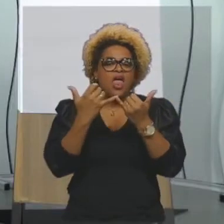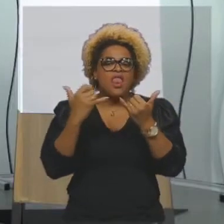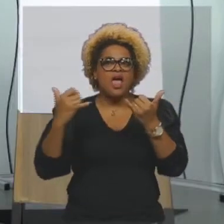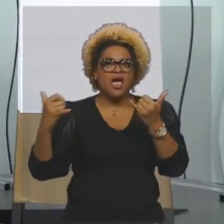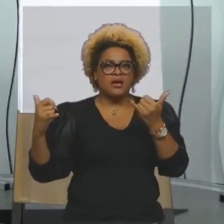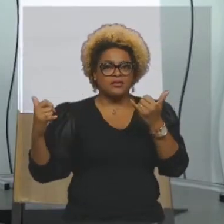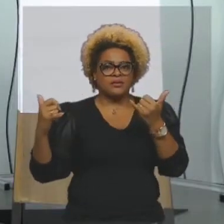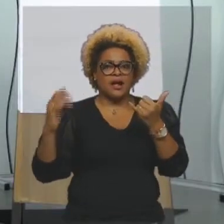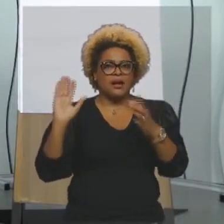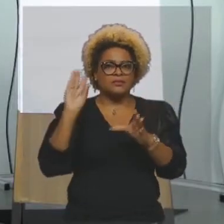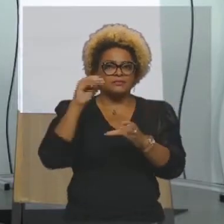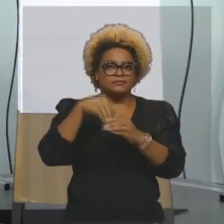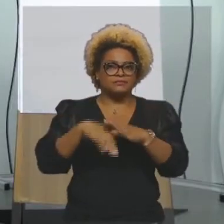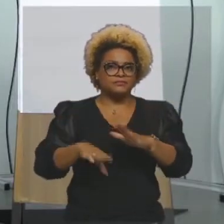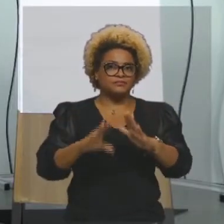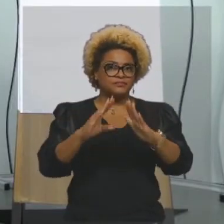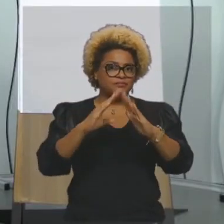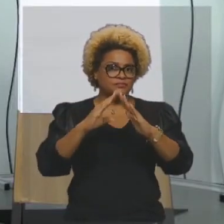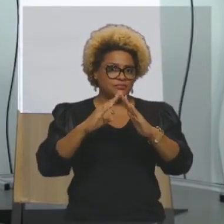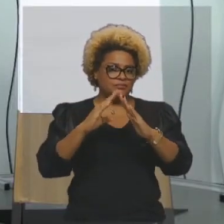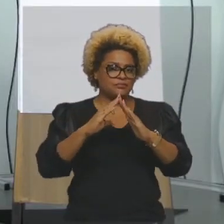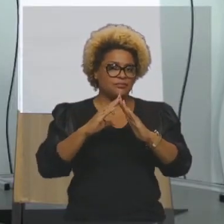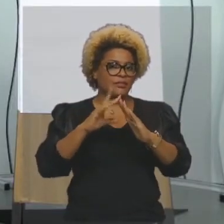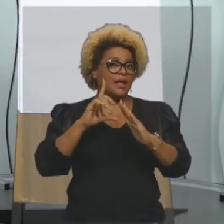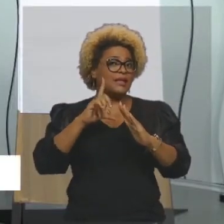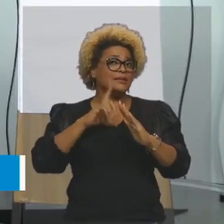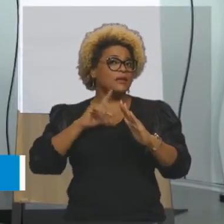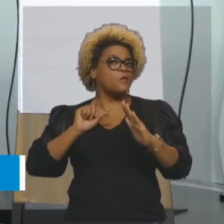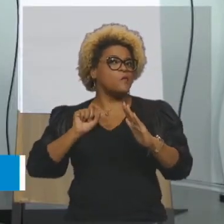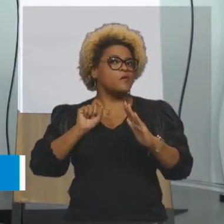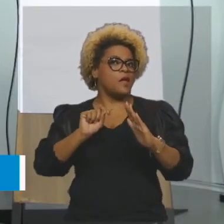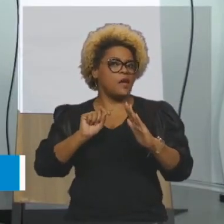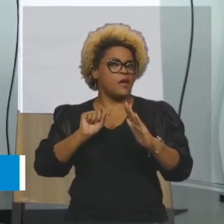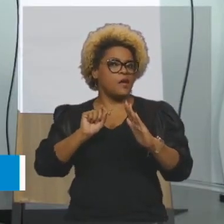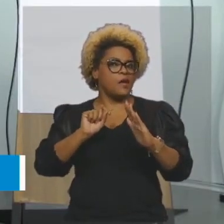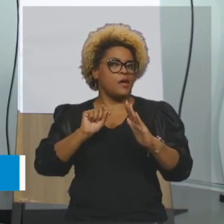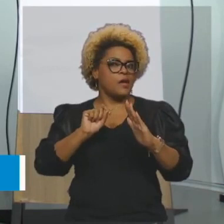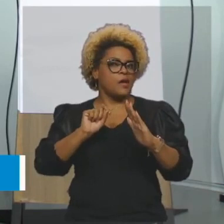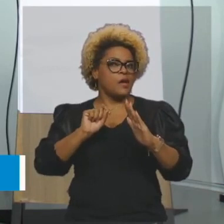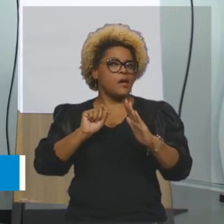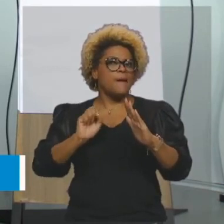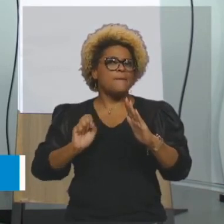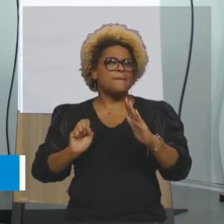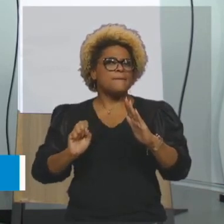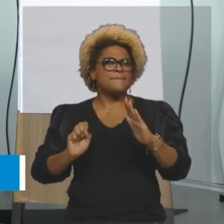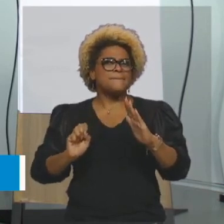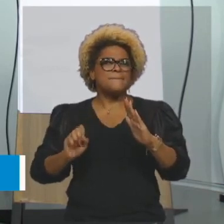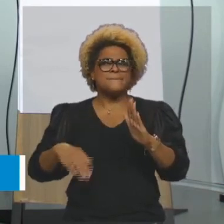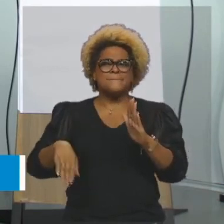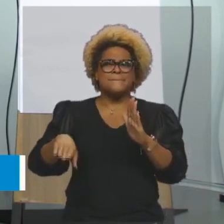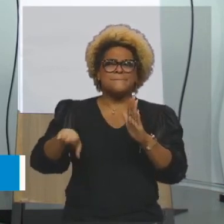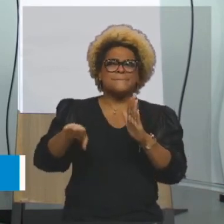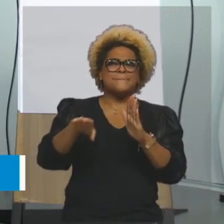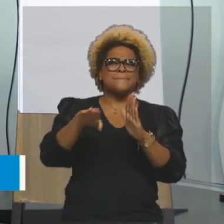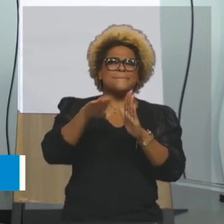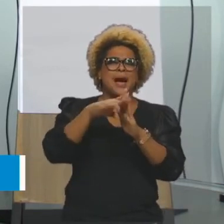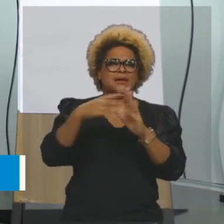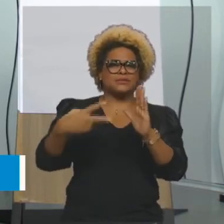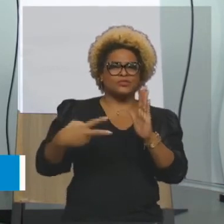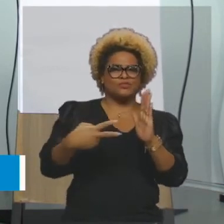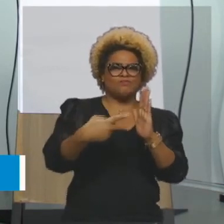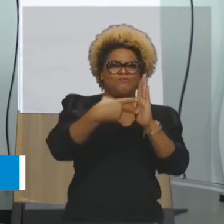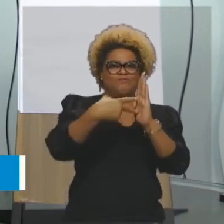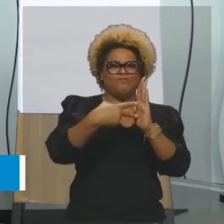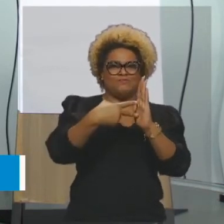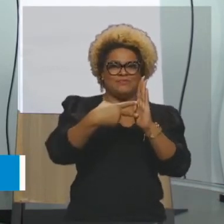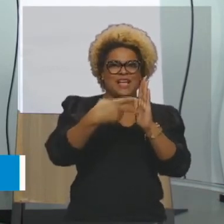você tem uma corrente máxima que vai passar por aquela tomada. Se eu coloco vários aparelhos conectados ali, eu vou sobrecarregar aquele ponto